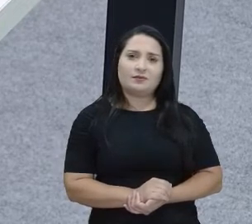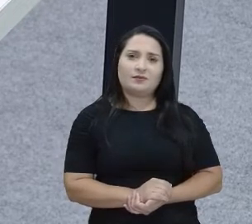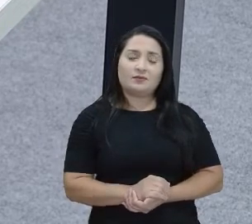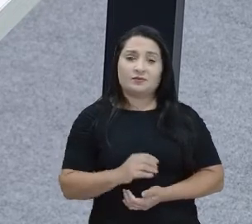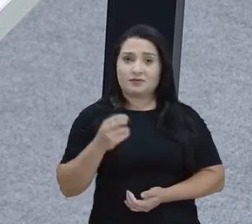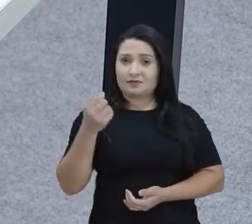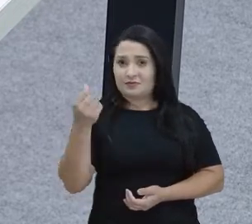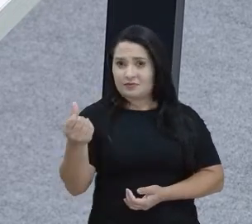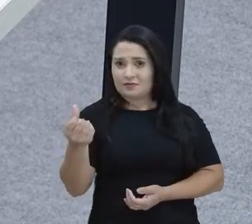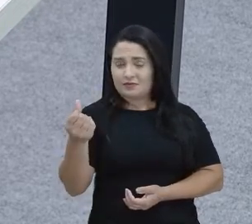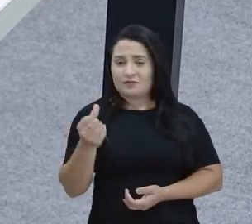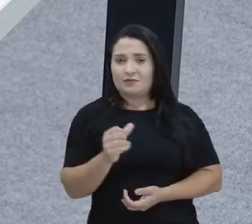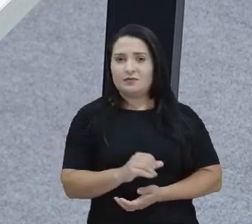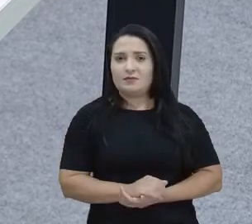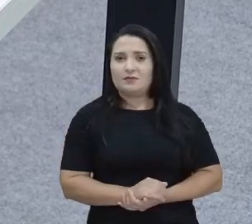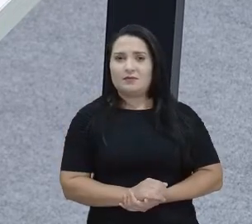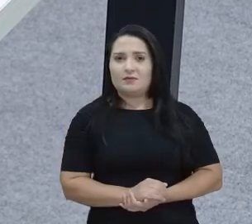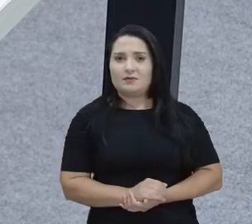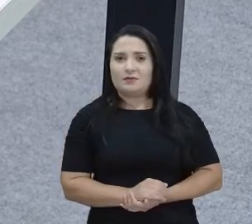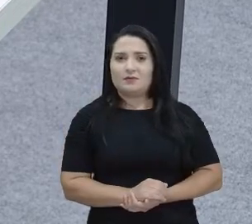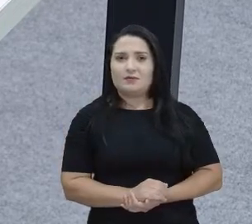E 6.